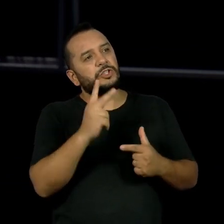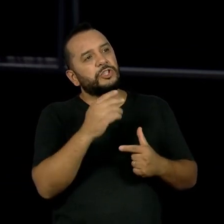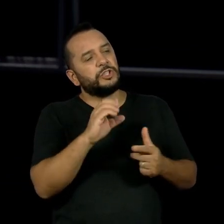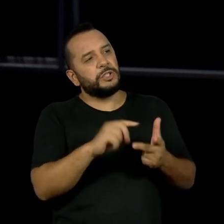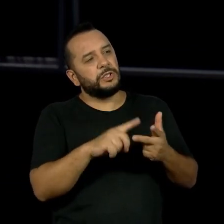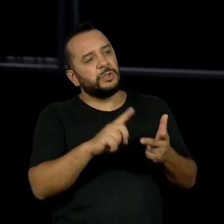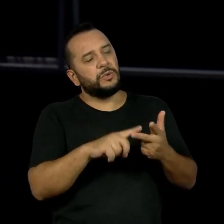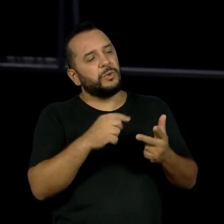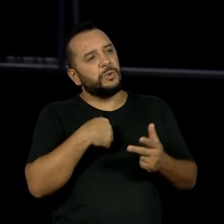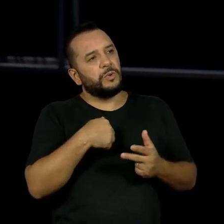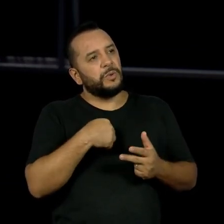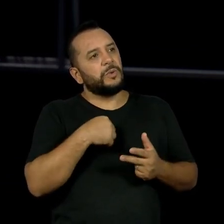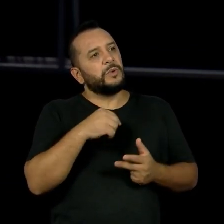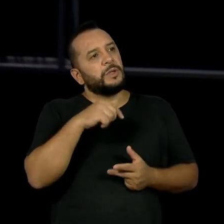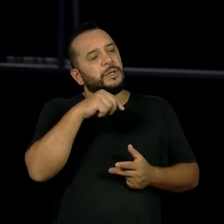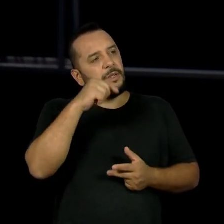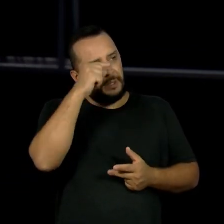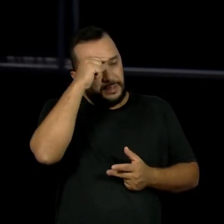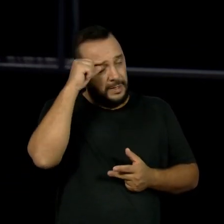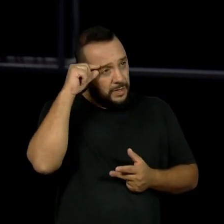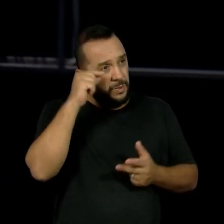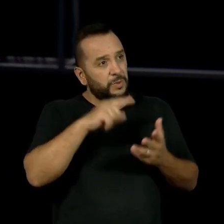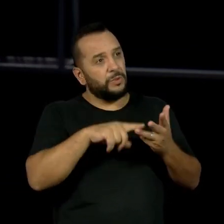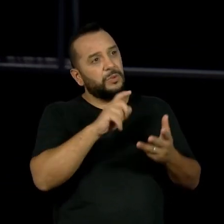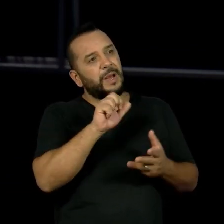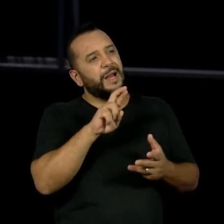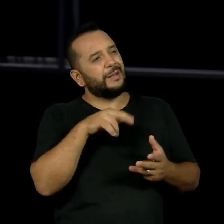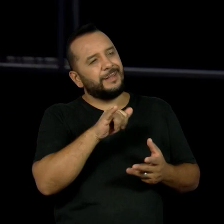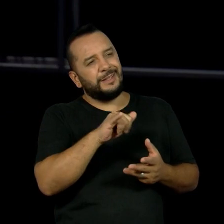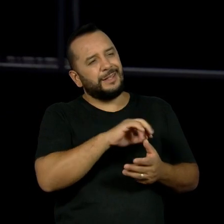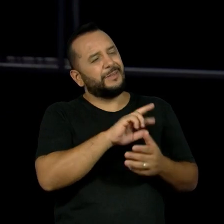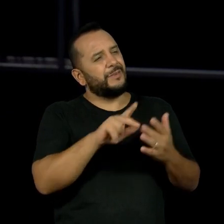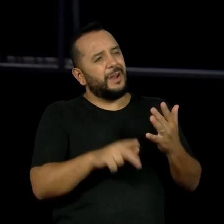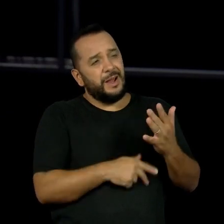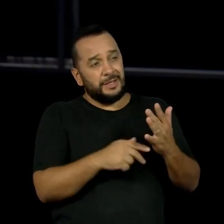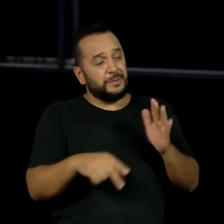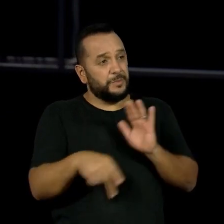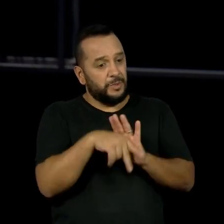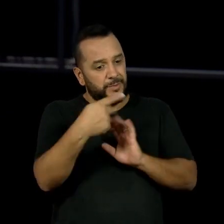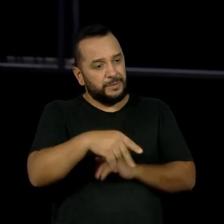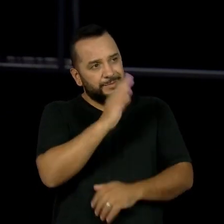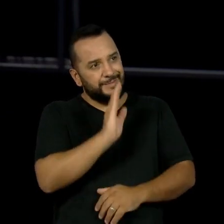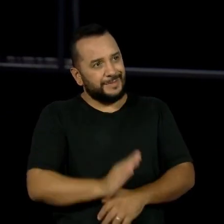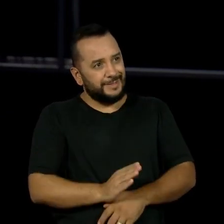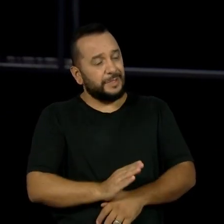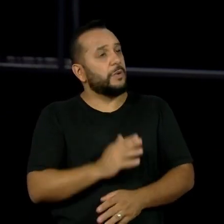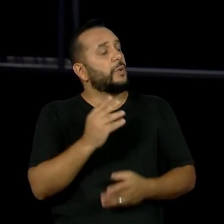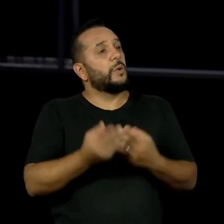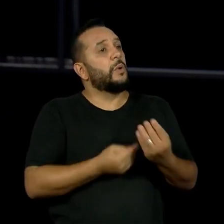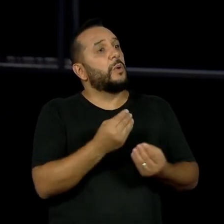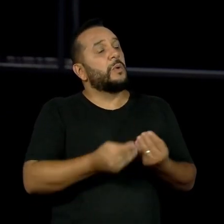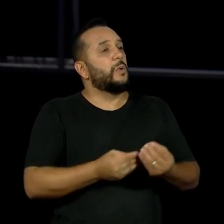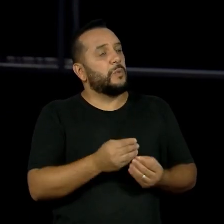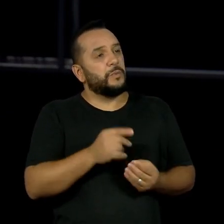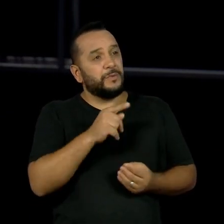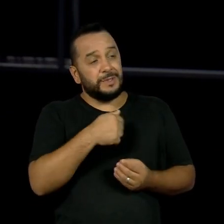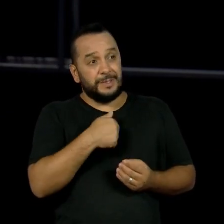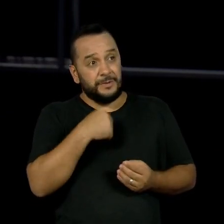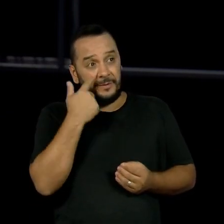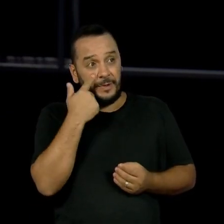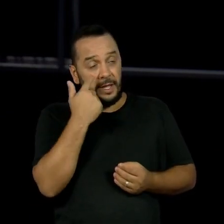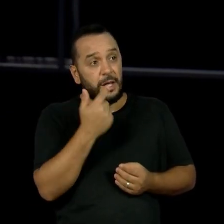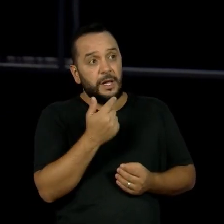Ari Barroso, Gonzaguinha, entre tantos outros mestres aí da nossa música. Como é que é dar o teu tom em obras